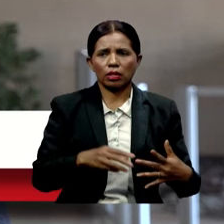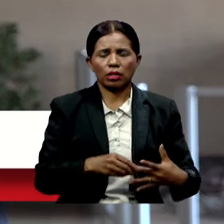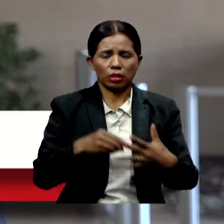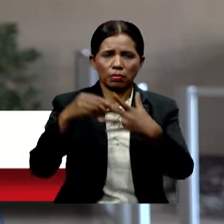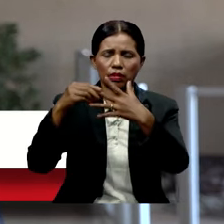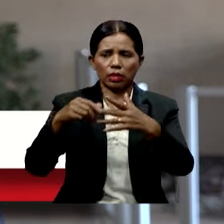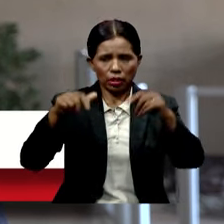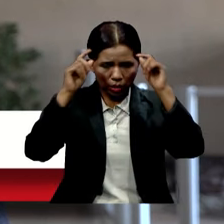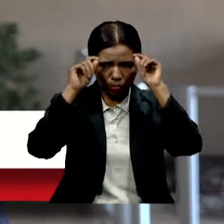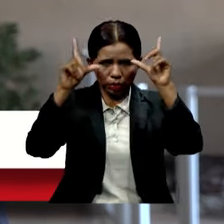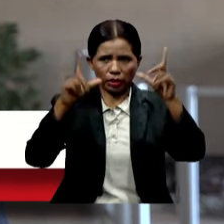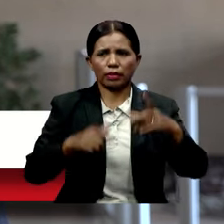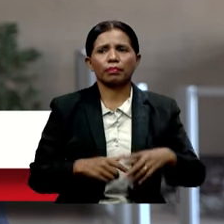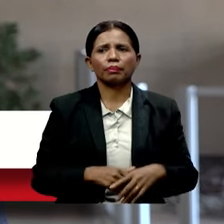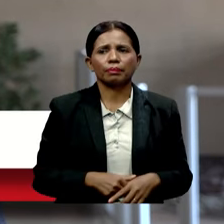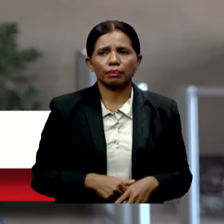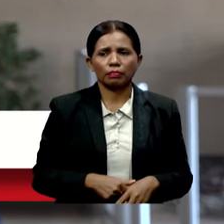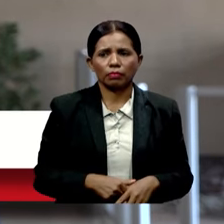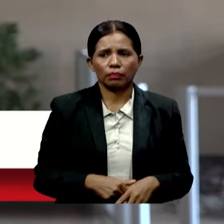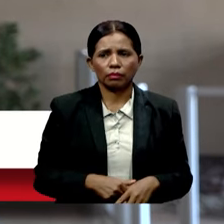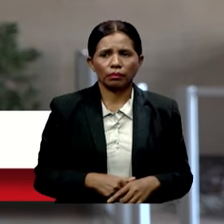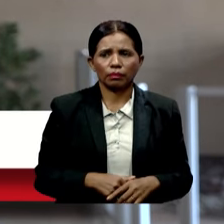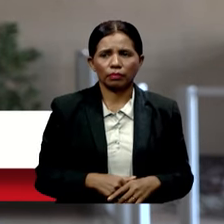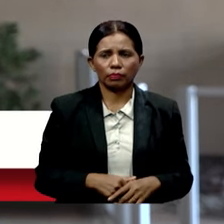Língua rua oficial de Timor-Leste. E